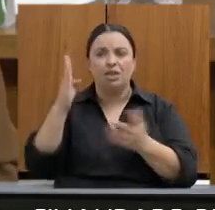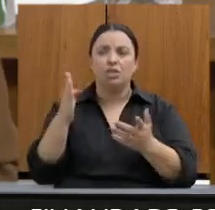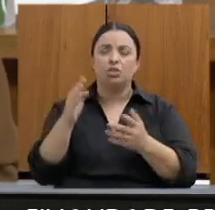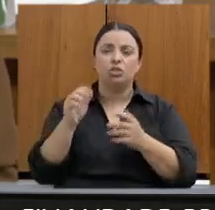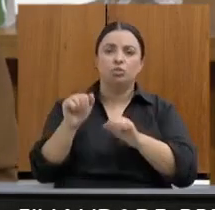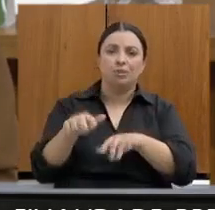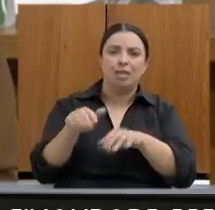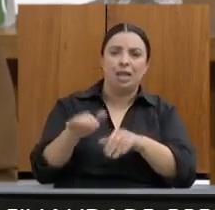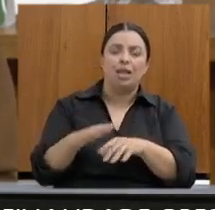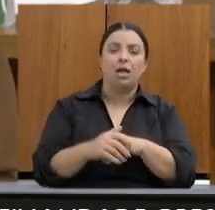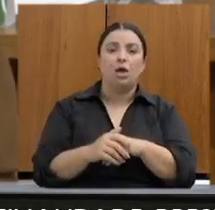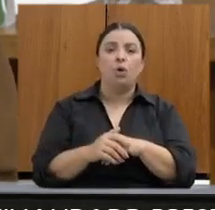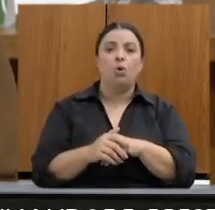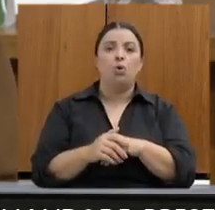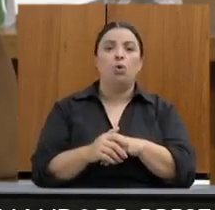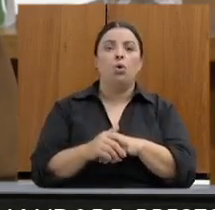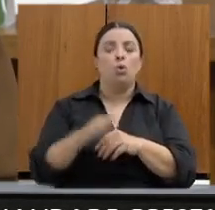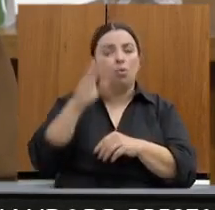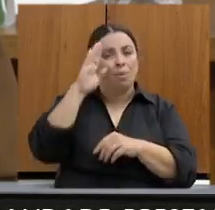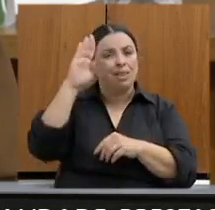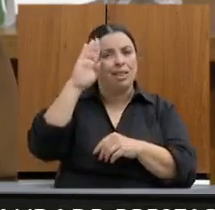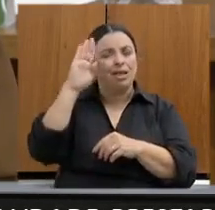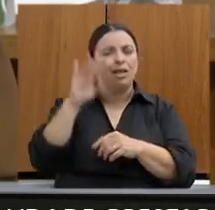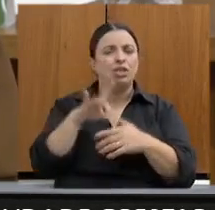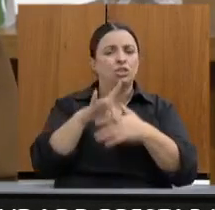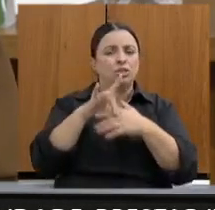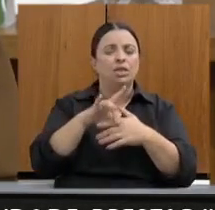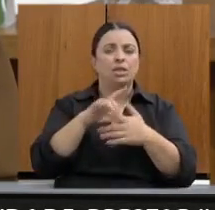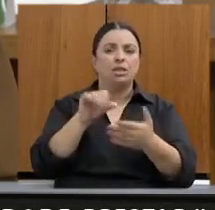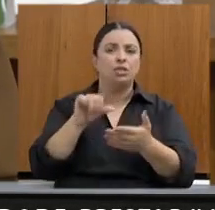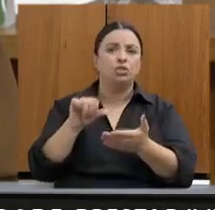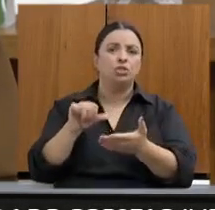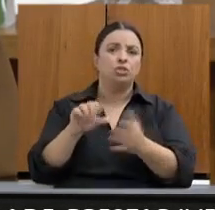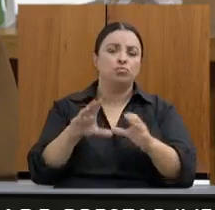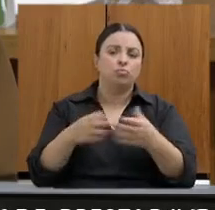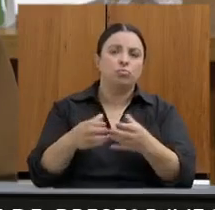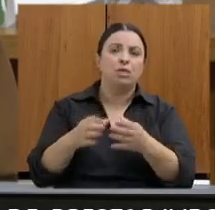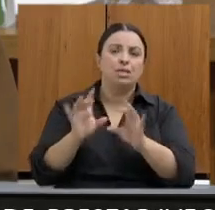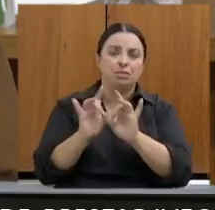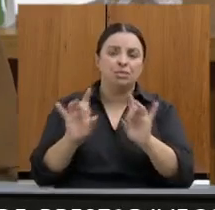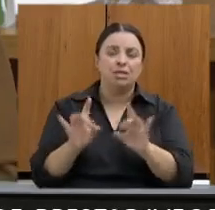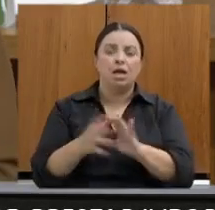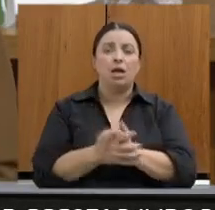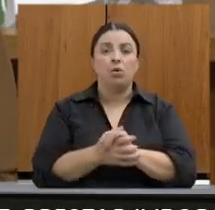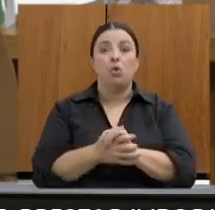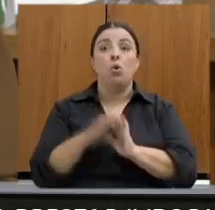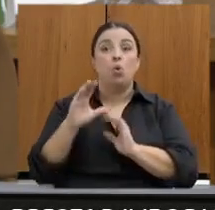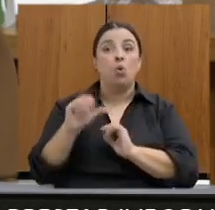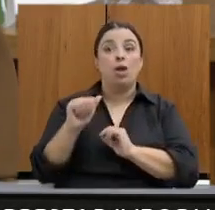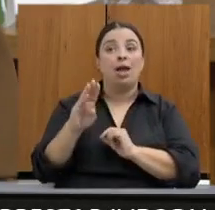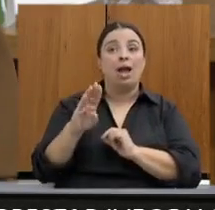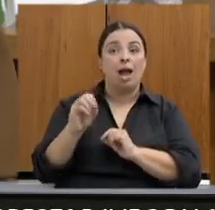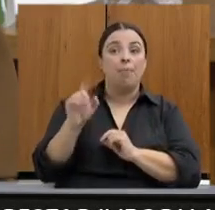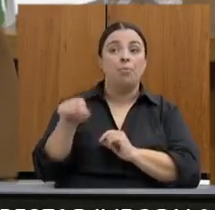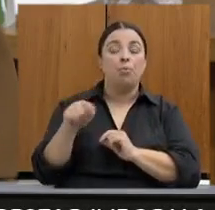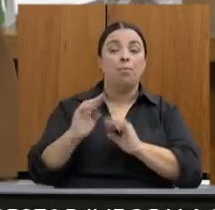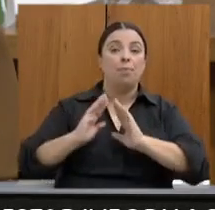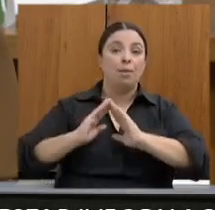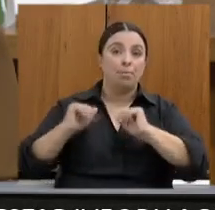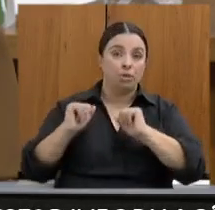especializados porque tem um pedido não é um cabo Caldeira me pediu isso ele